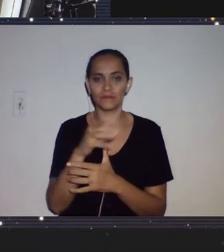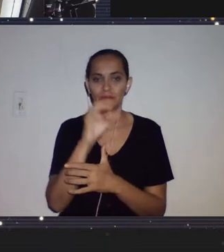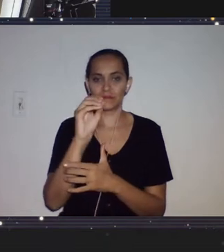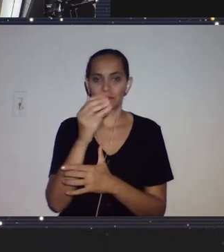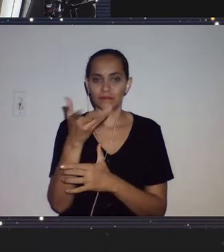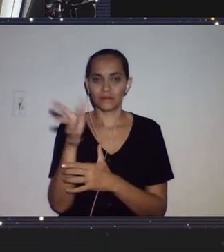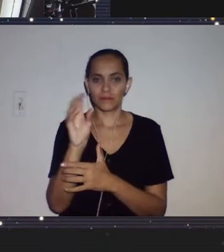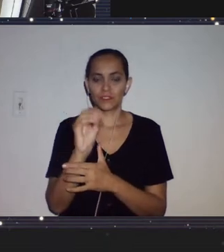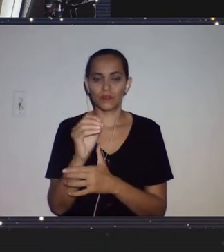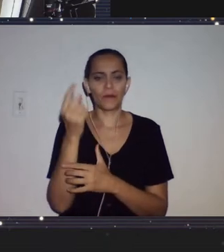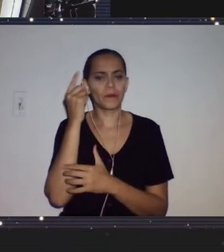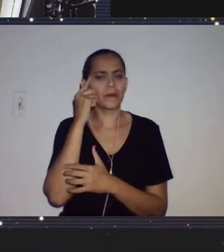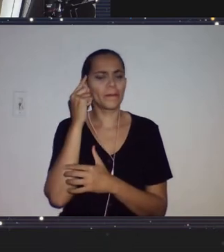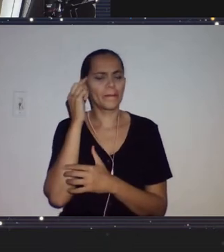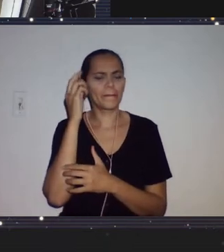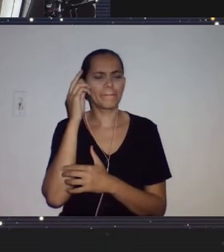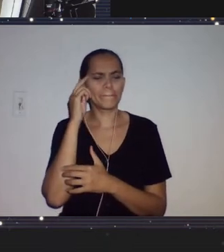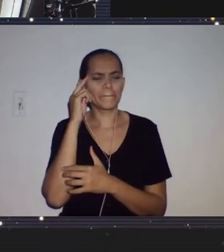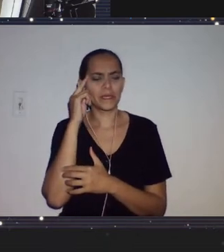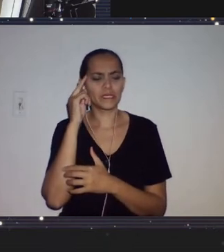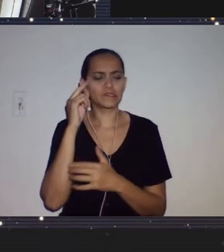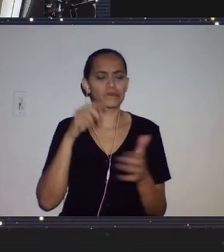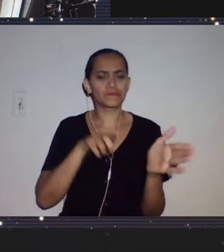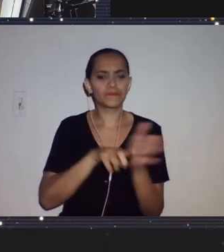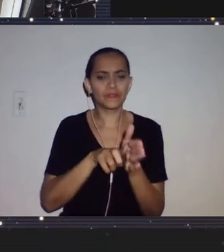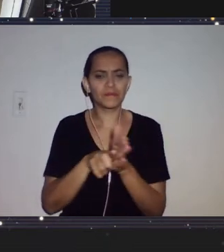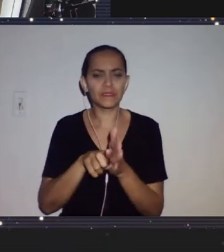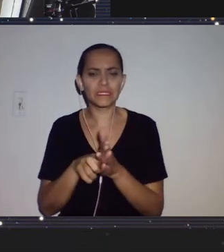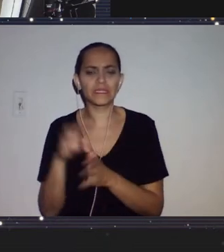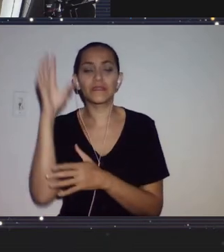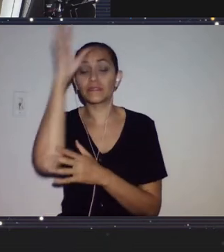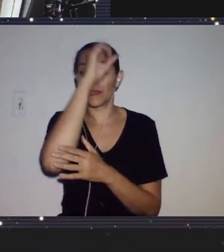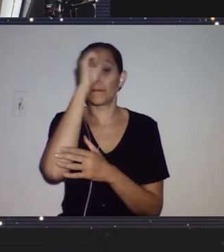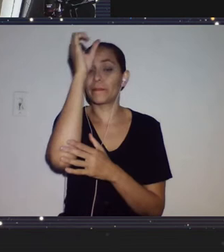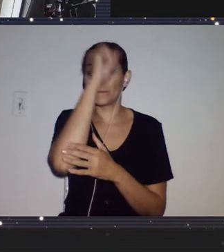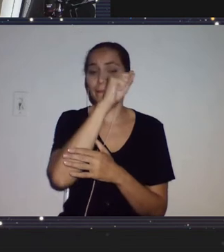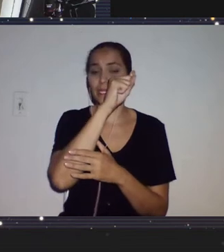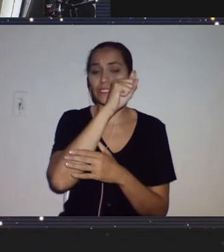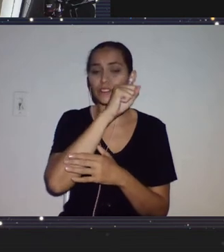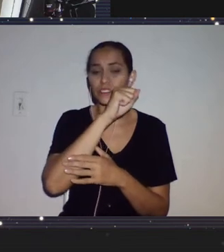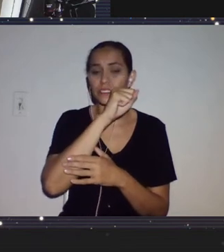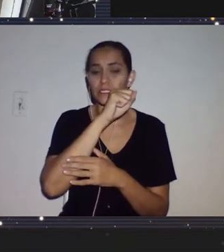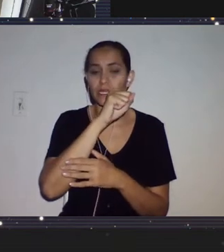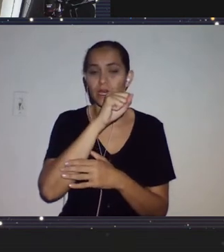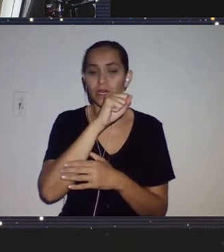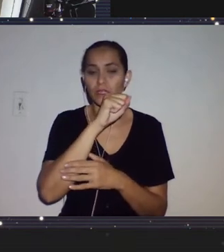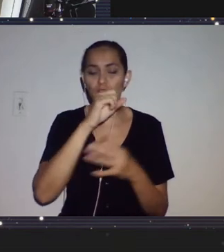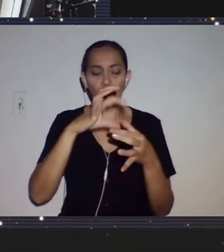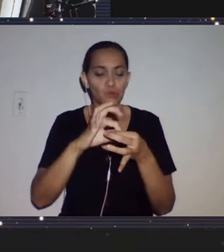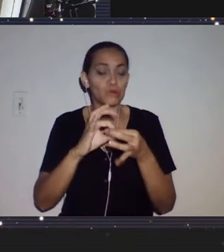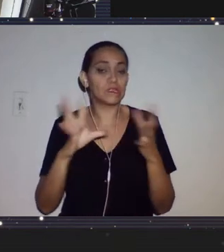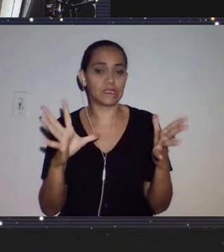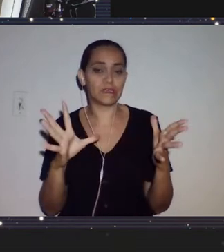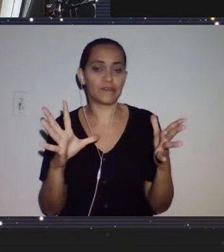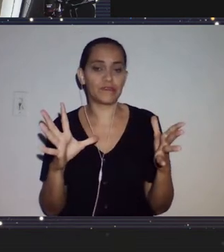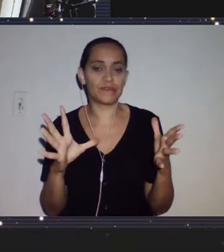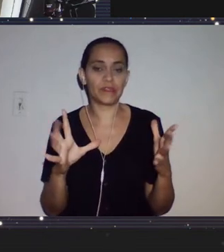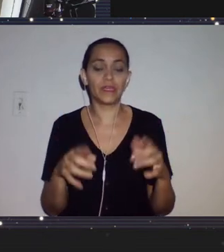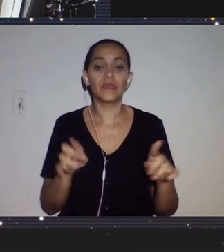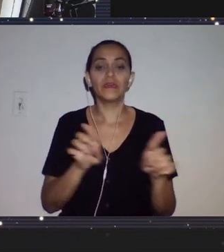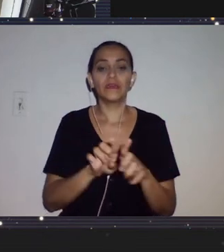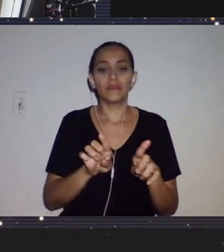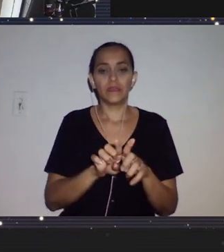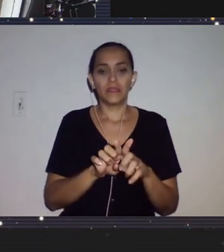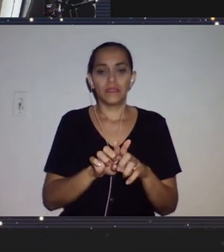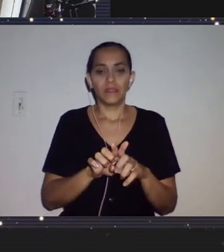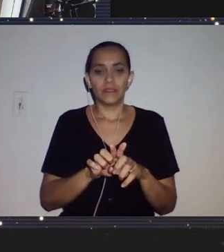são essa coisa do aprendizado sem rótulos, né? Esse aprendizado que eles chamam autossupervisionado. E outra coisa que a galera está muito interessada agora